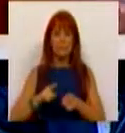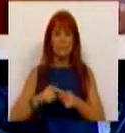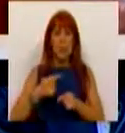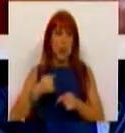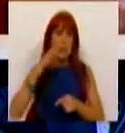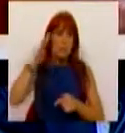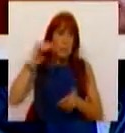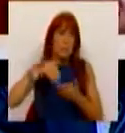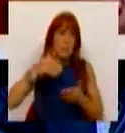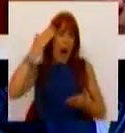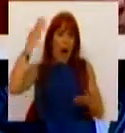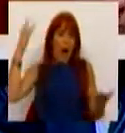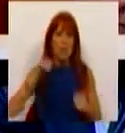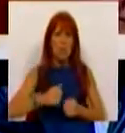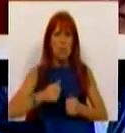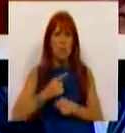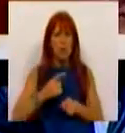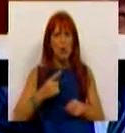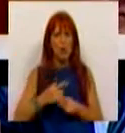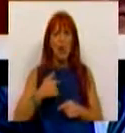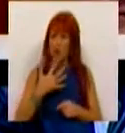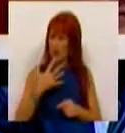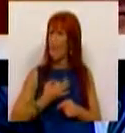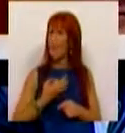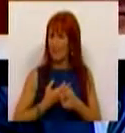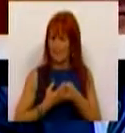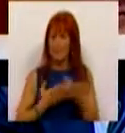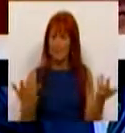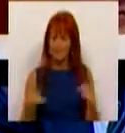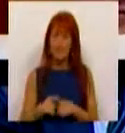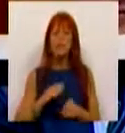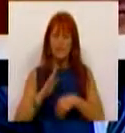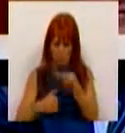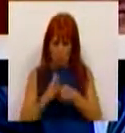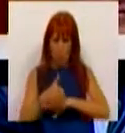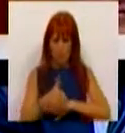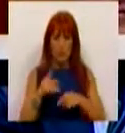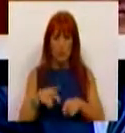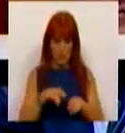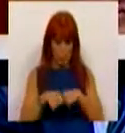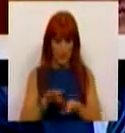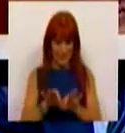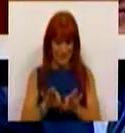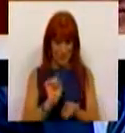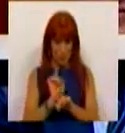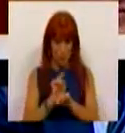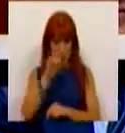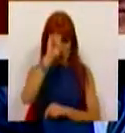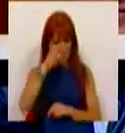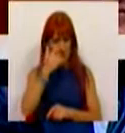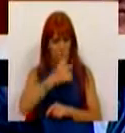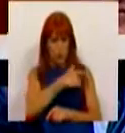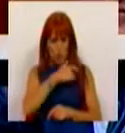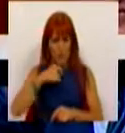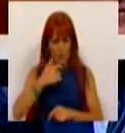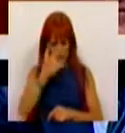nós concluímos que temos boas razões para acreditar que, prosseguindo a atual política de respeito pelos